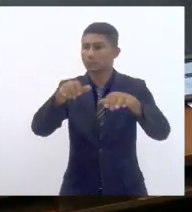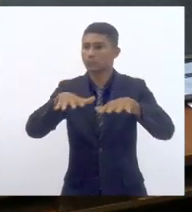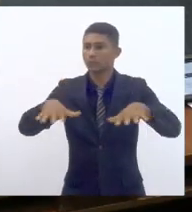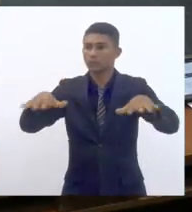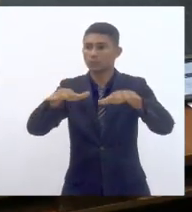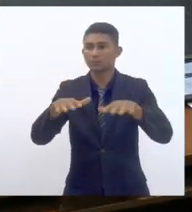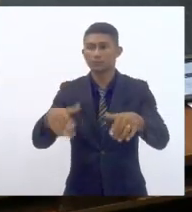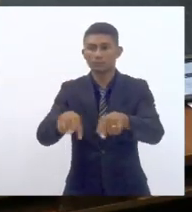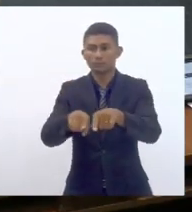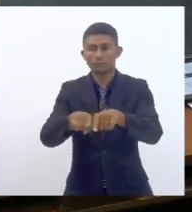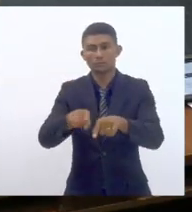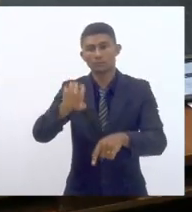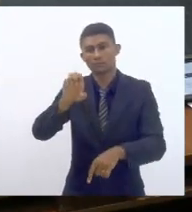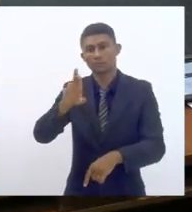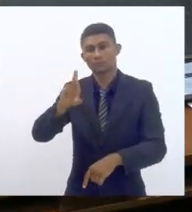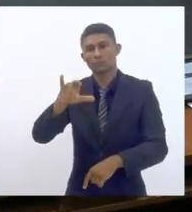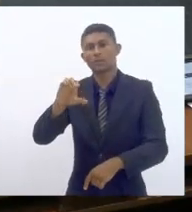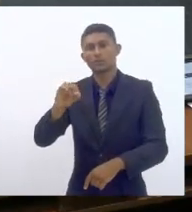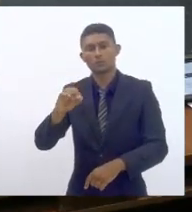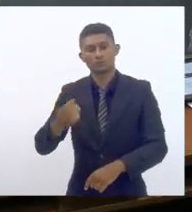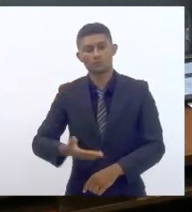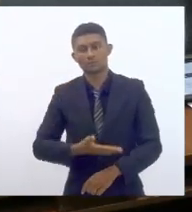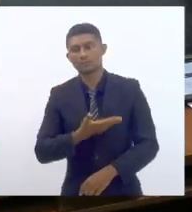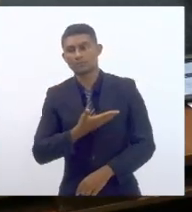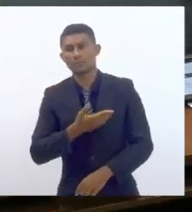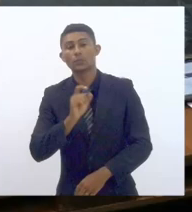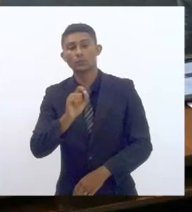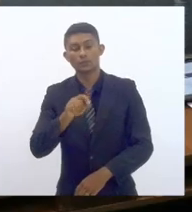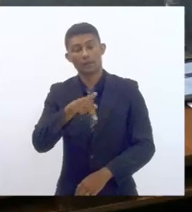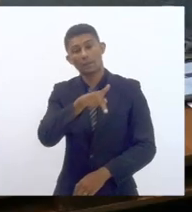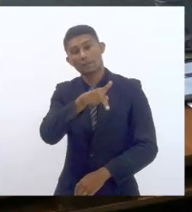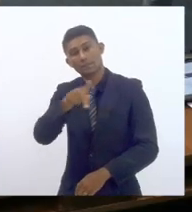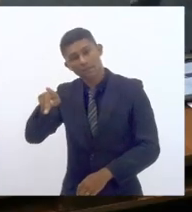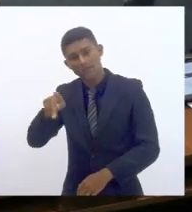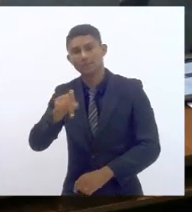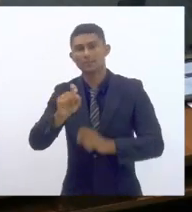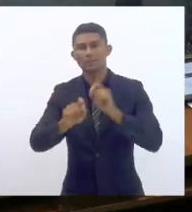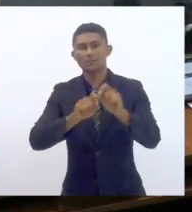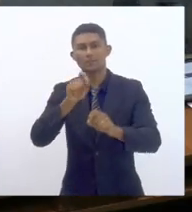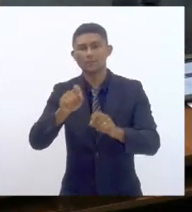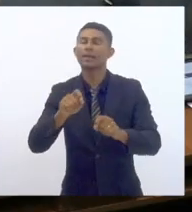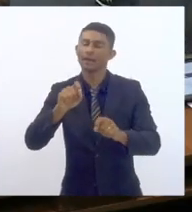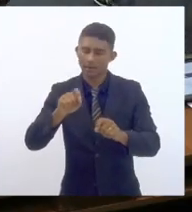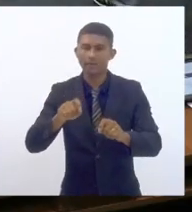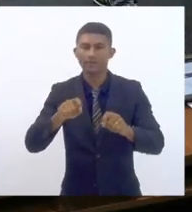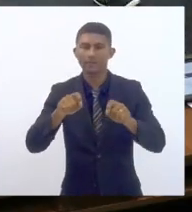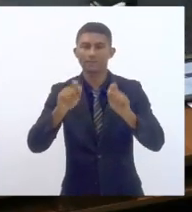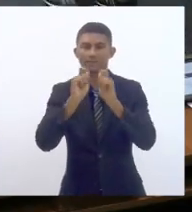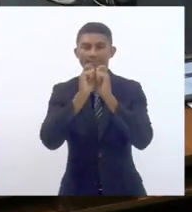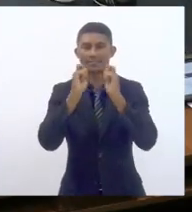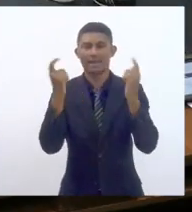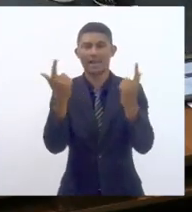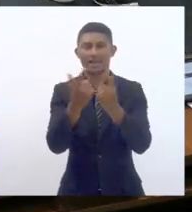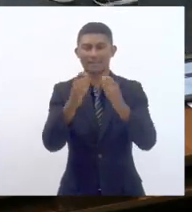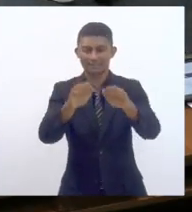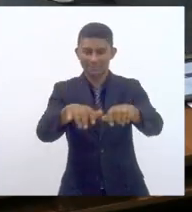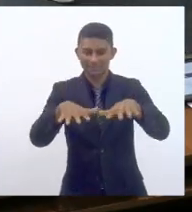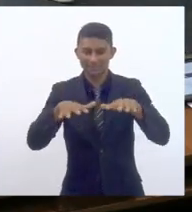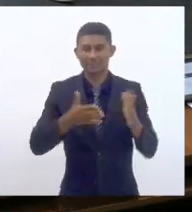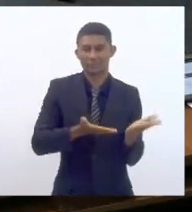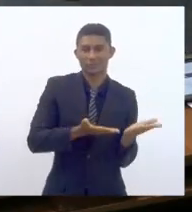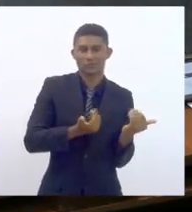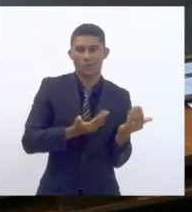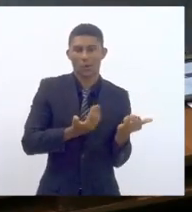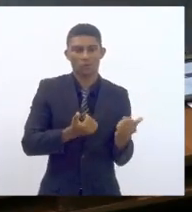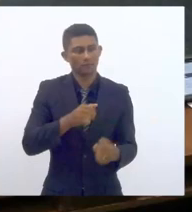deputado Eurico, esse aqui é o Cauã Santana, presidente da 13ª edição do Parlamento Juvenil. Estou aqui com cadernos